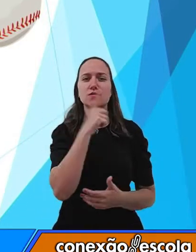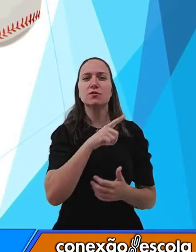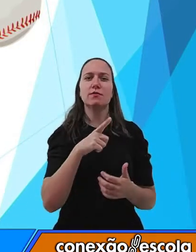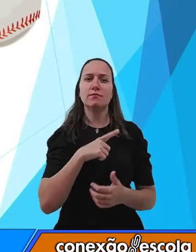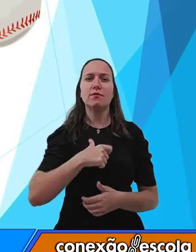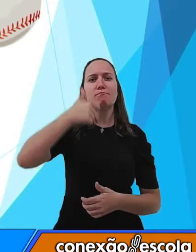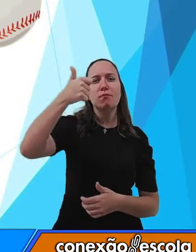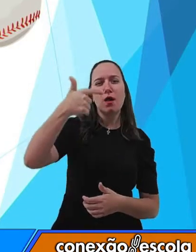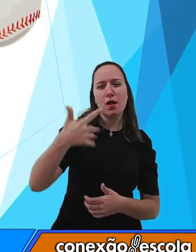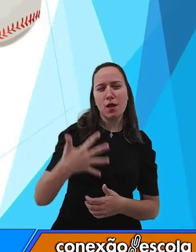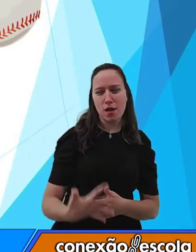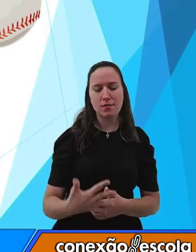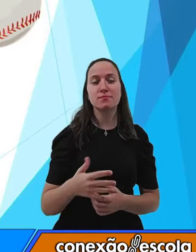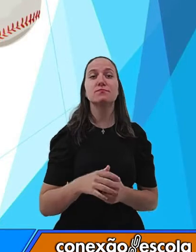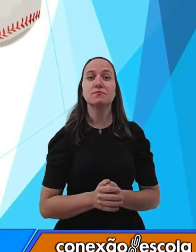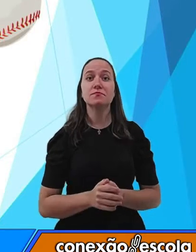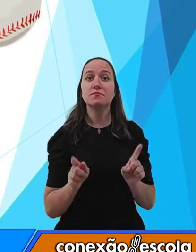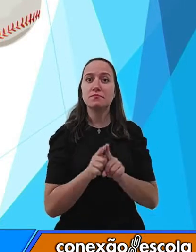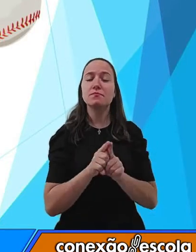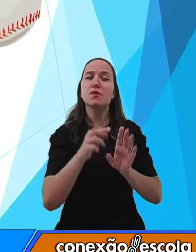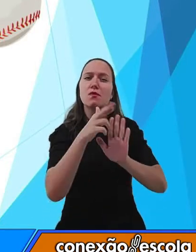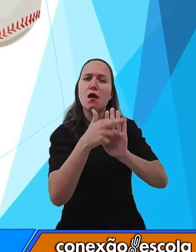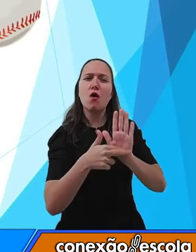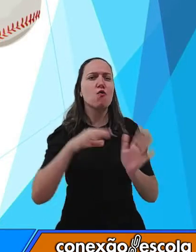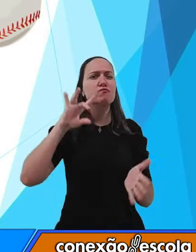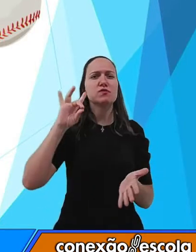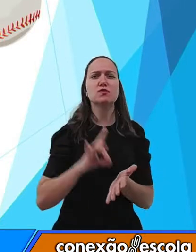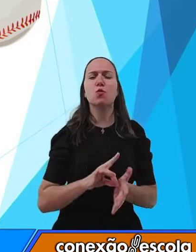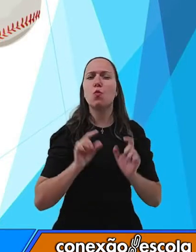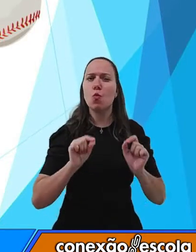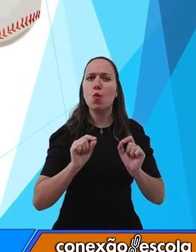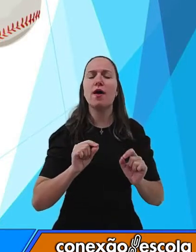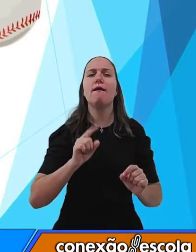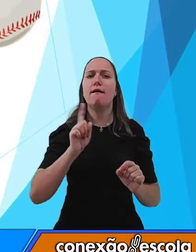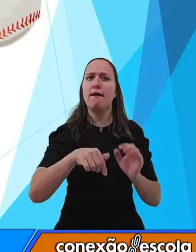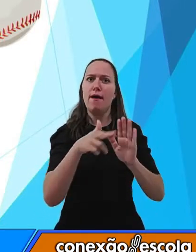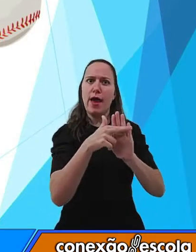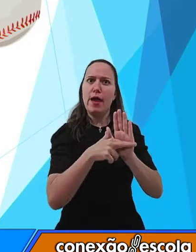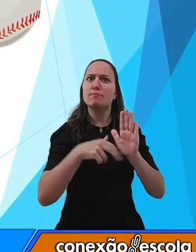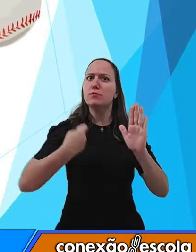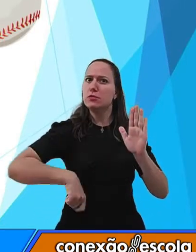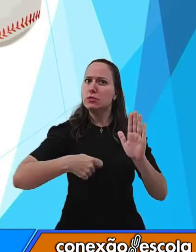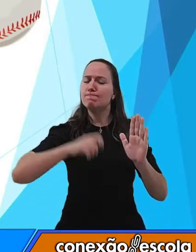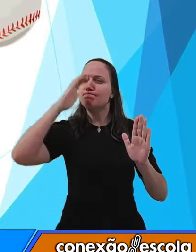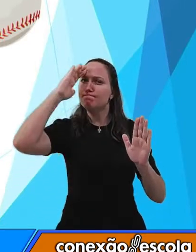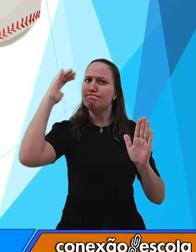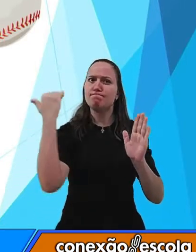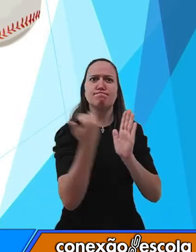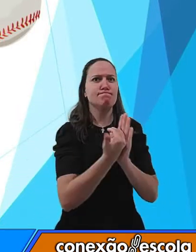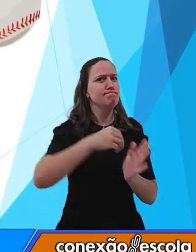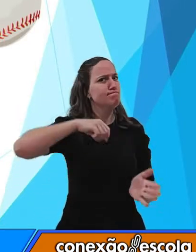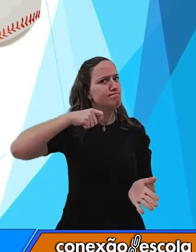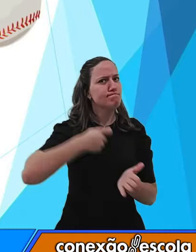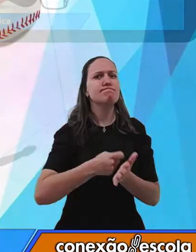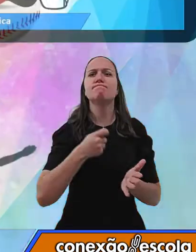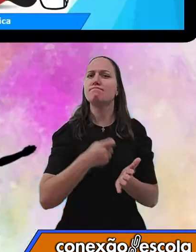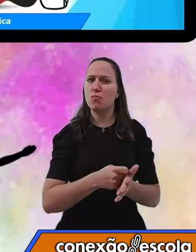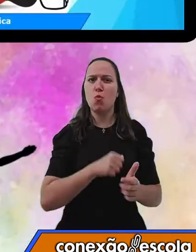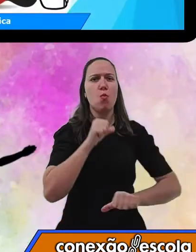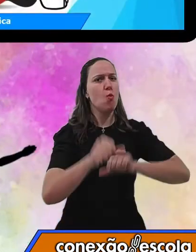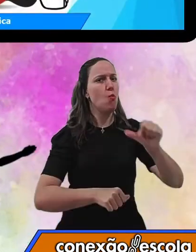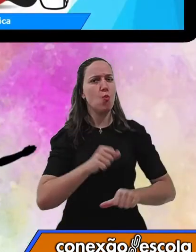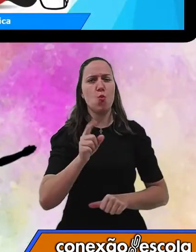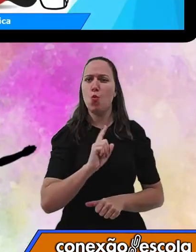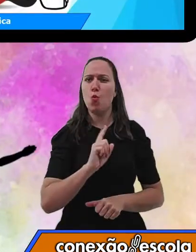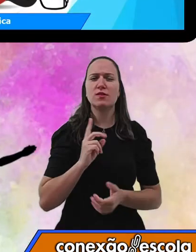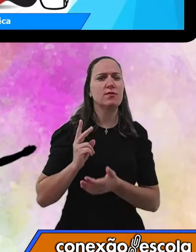oficiais significam que as regras são rígidas, inflexíveis. É a mesma regra para todos, em todos os lugares